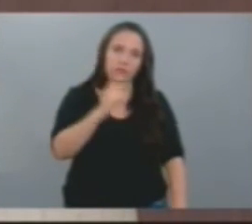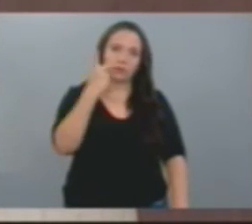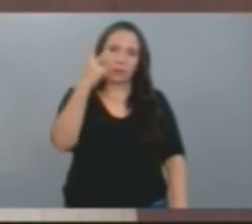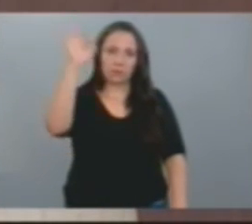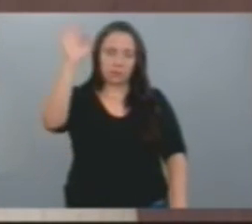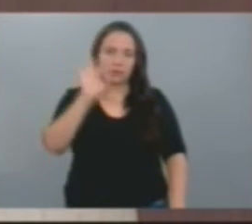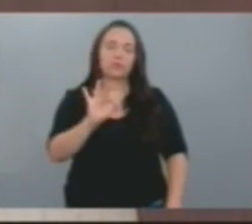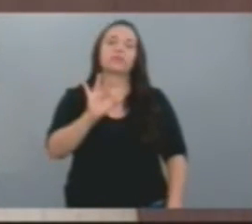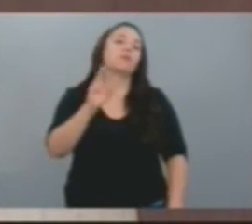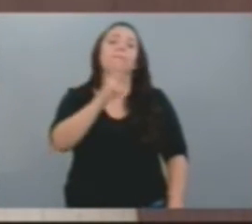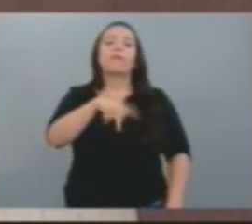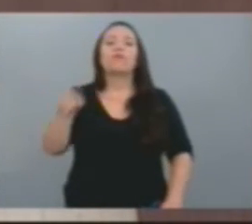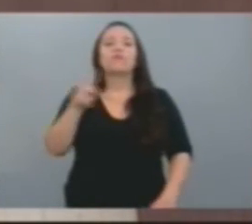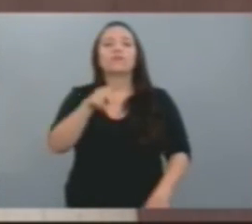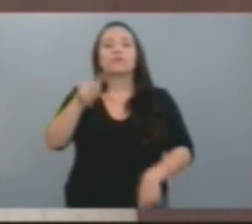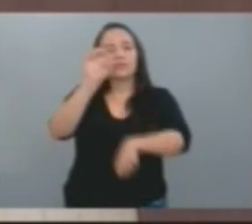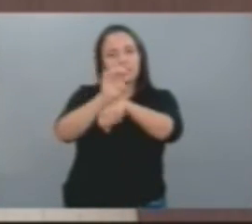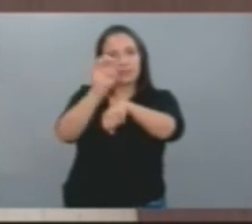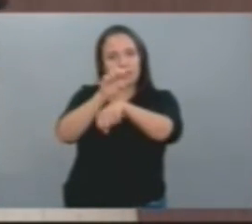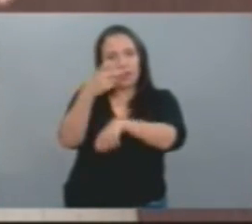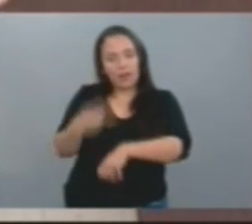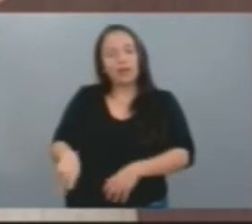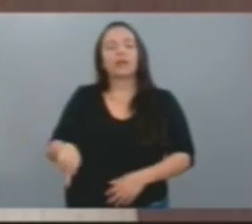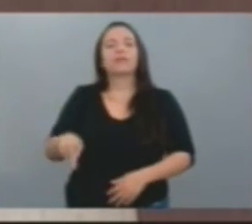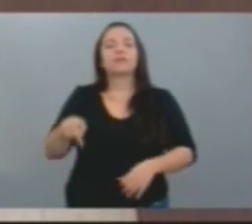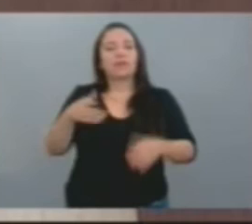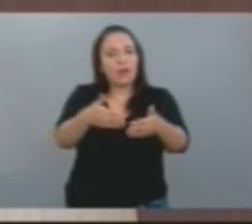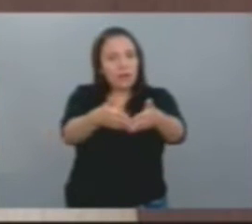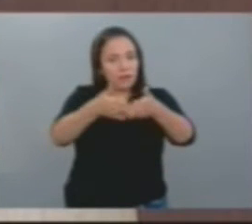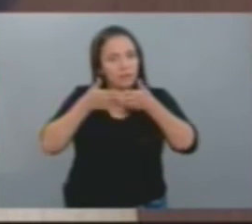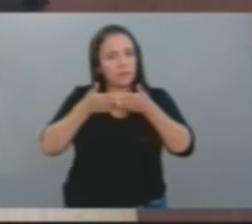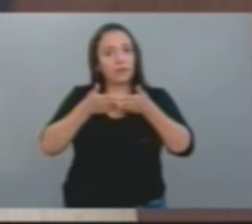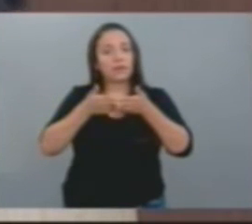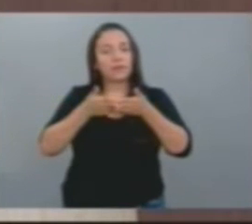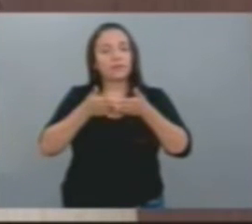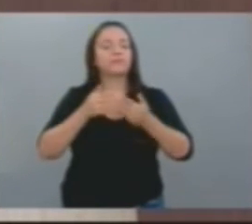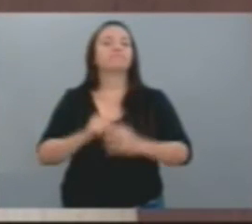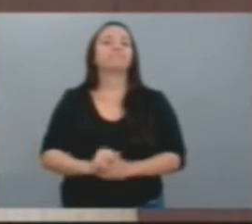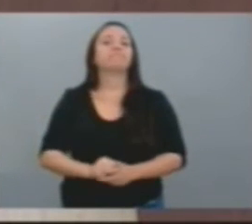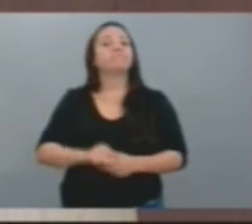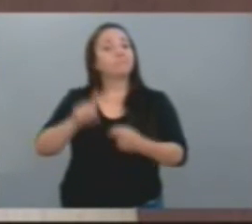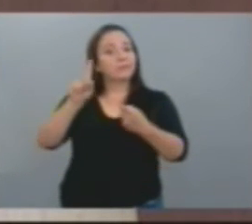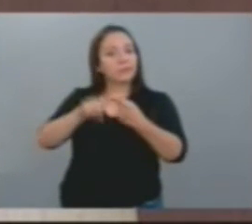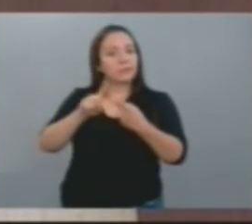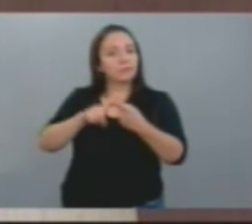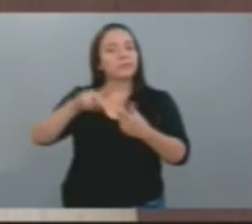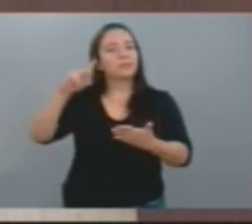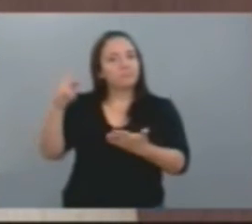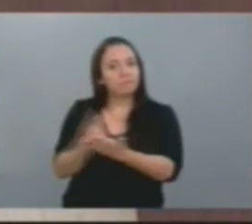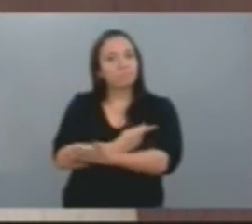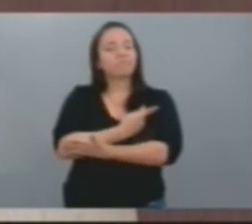da rede possam se afastar e, pior do que isso,